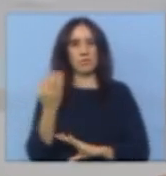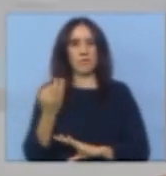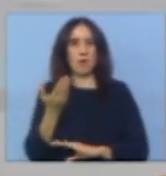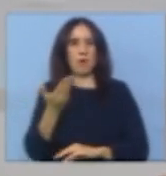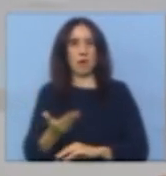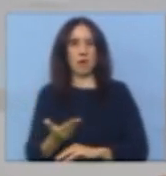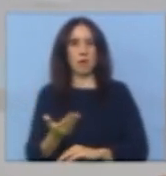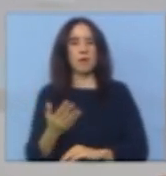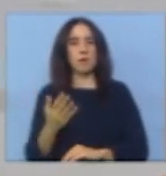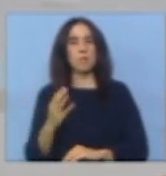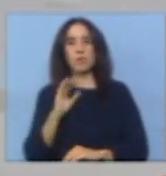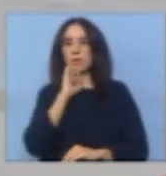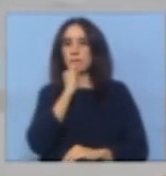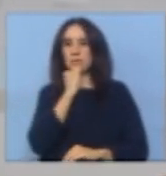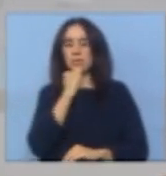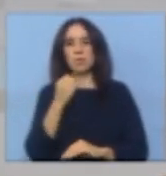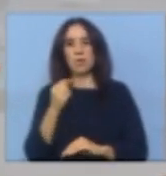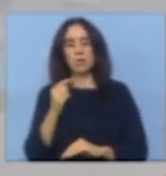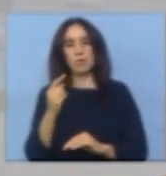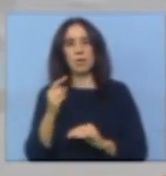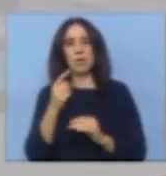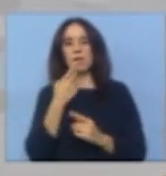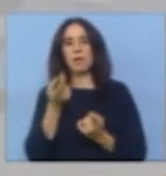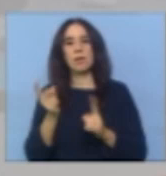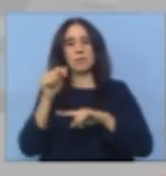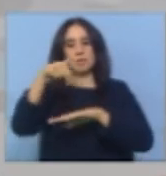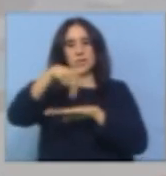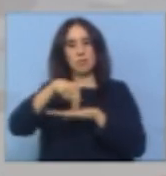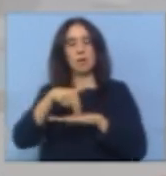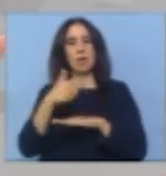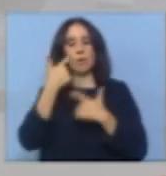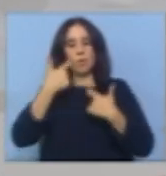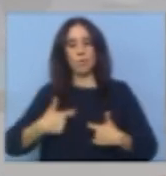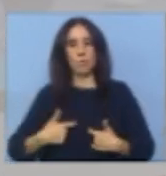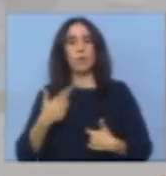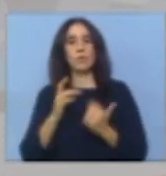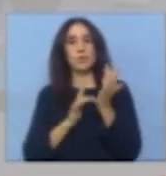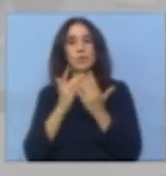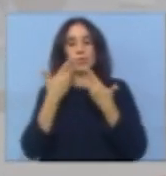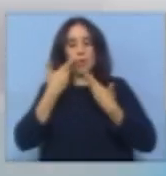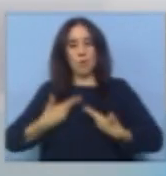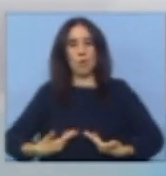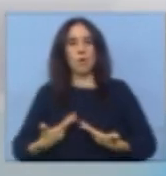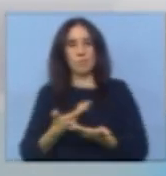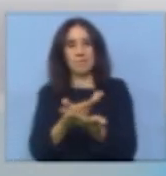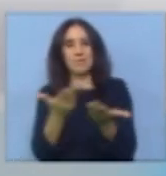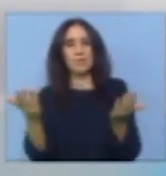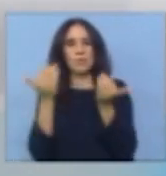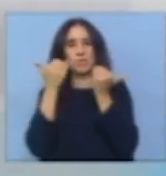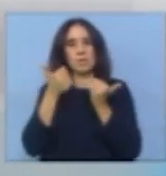encontramos-lo a partir do mistério da encarnação, de Jesus fez-se homem, Jesus é boa notícia a levar a toda a gente,